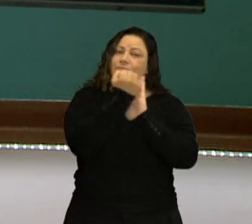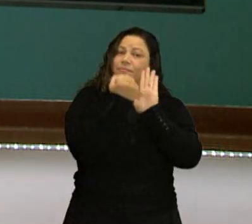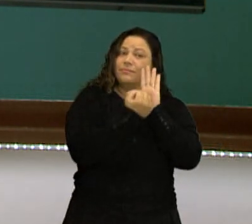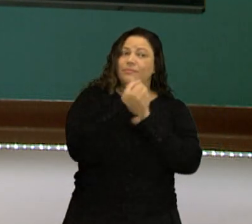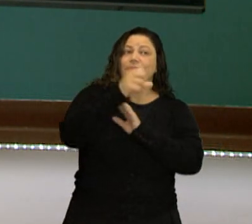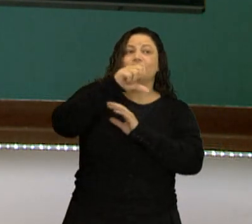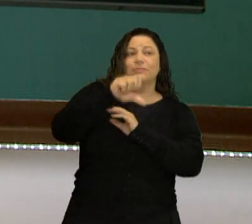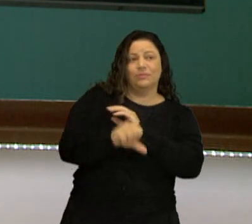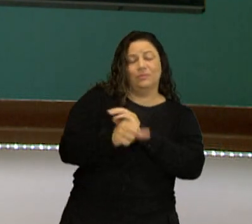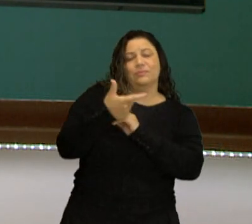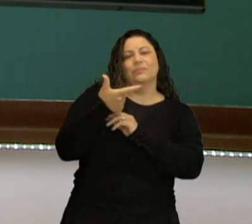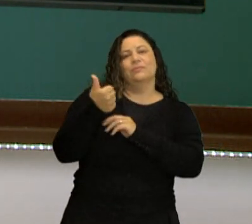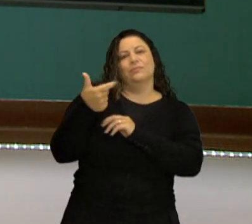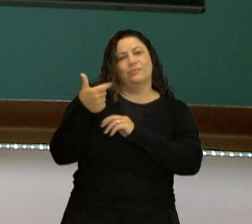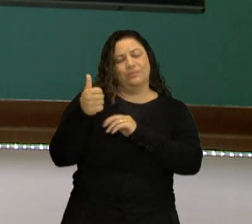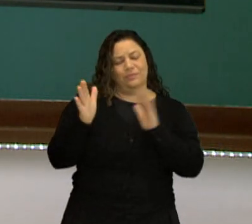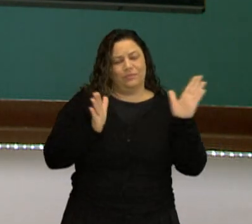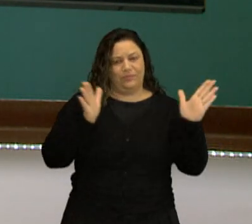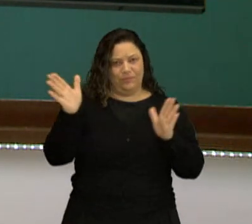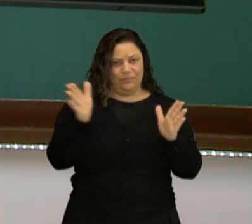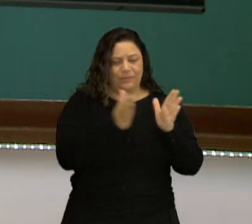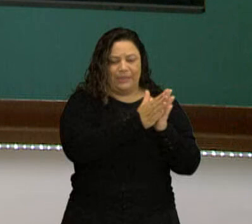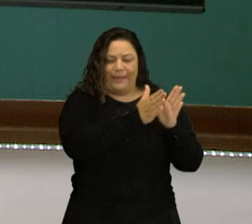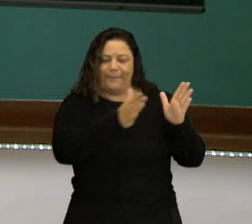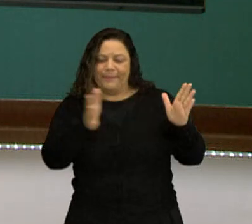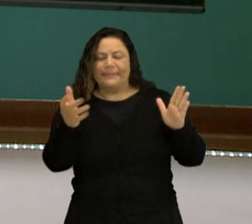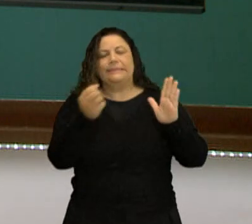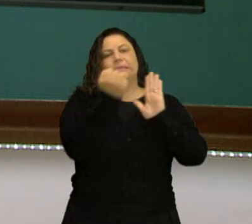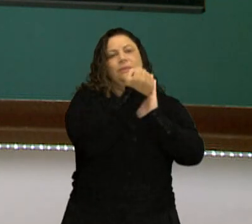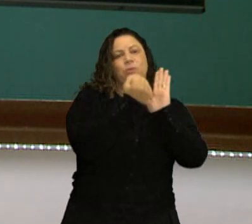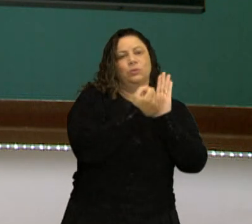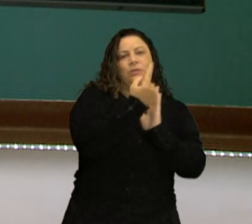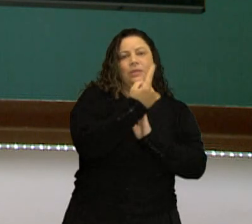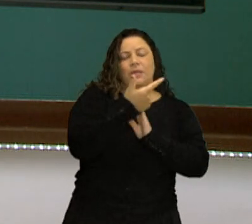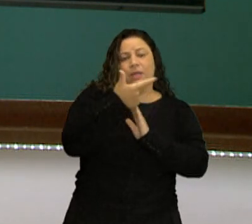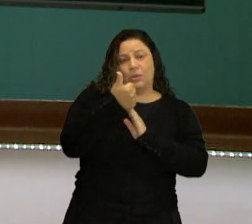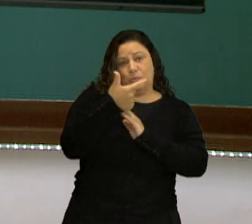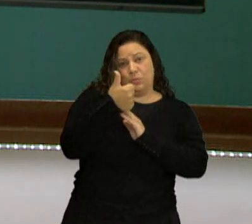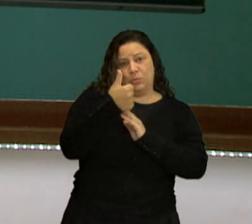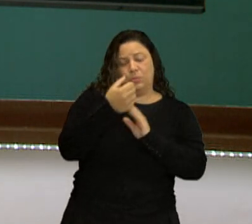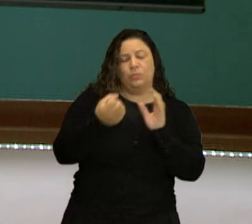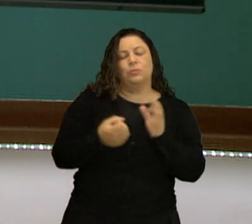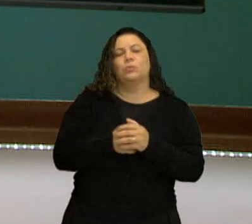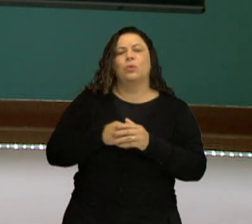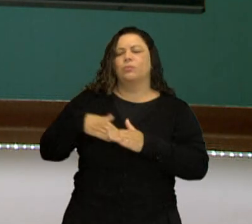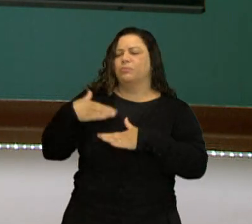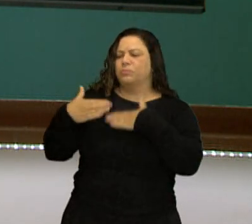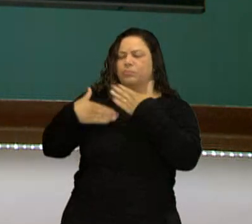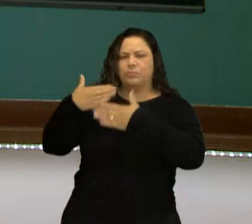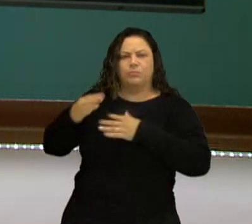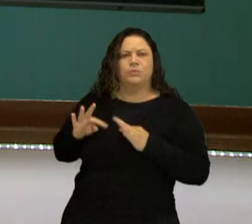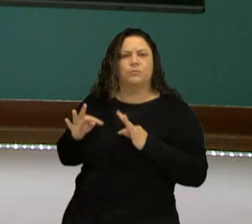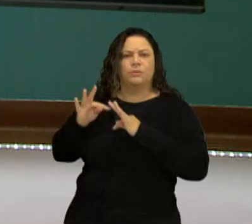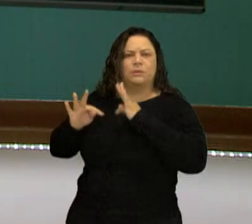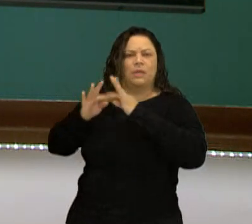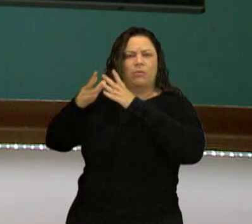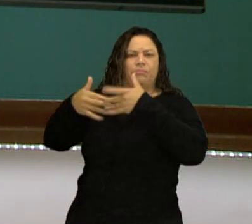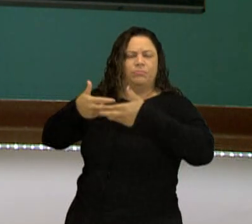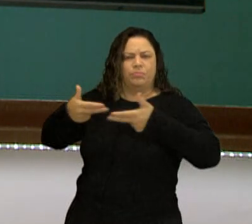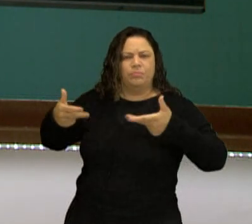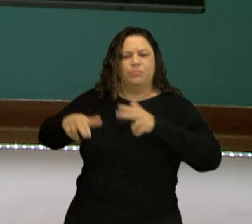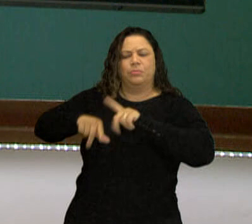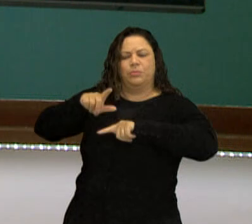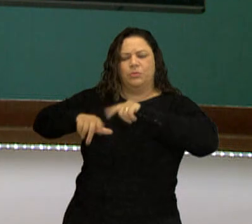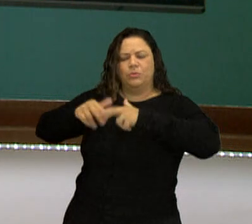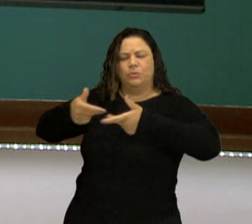séculos XII, e a partir do século XII, com a inovação que nós vamos ter no campo, né, os instrumentos de produção que vão